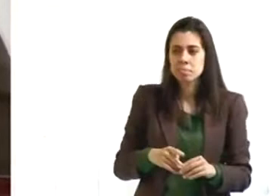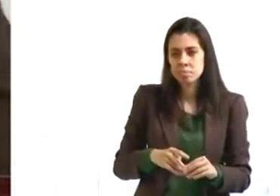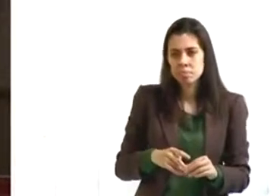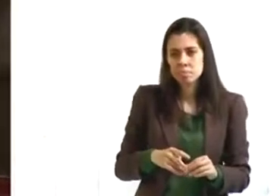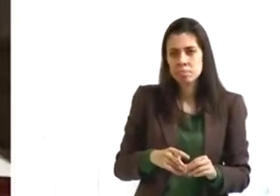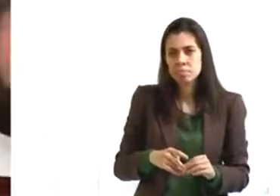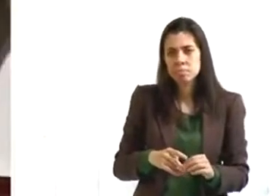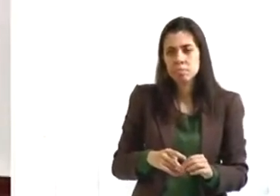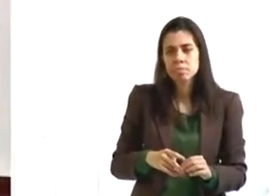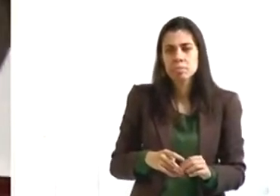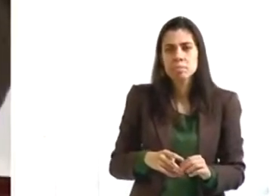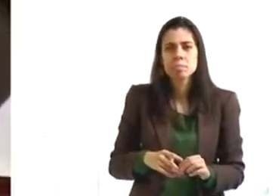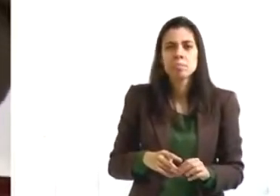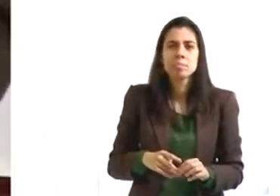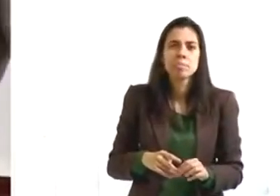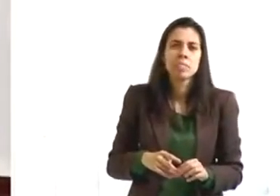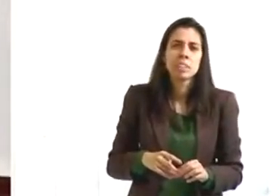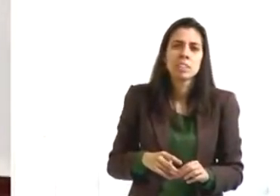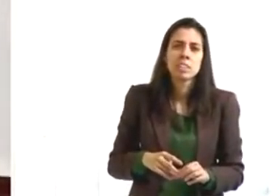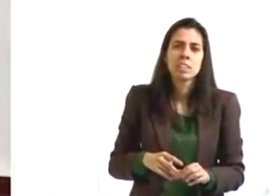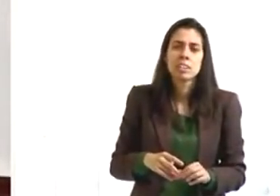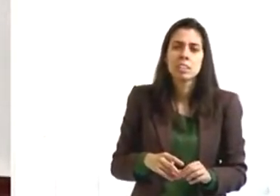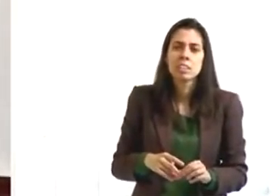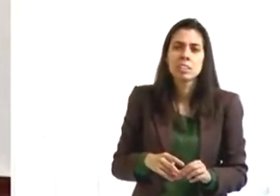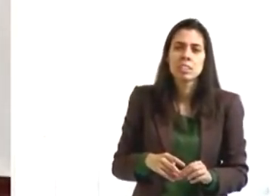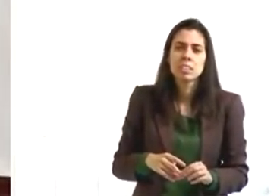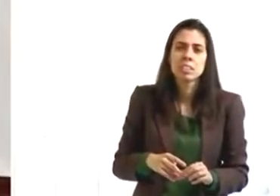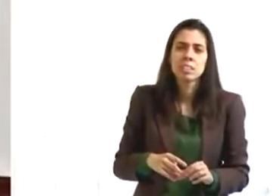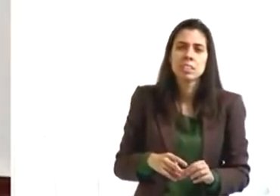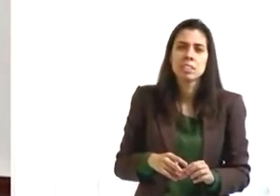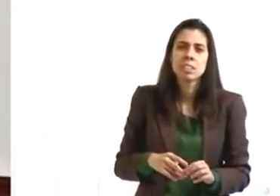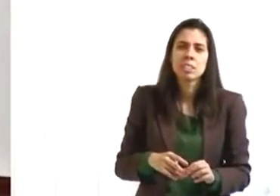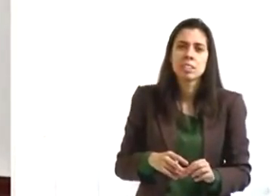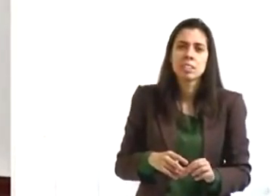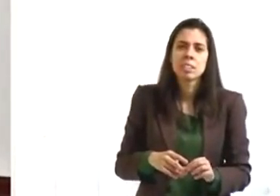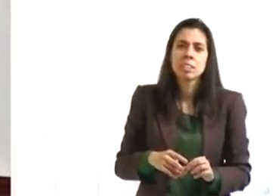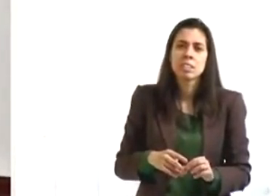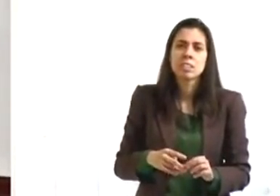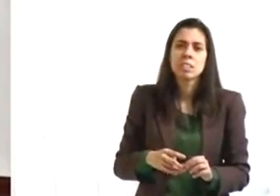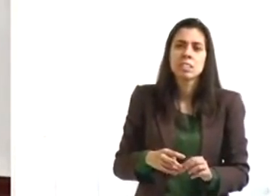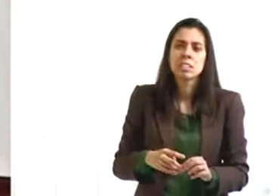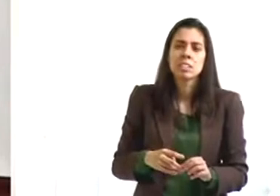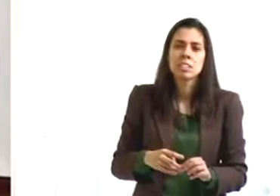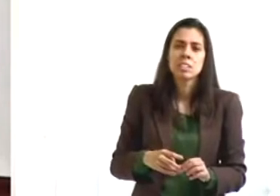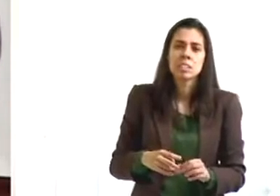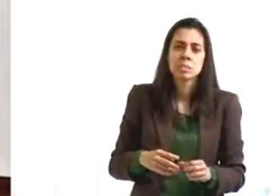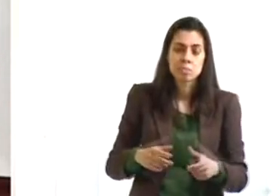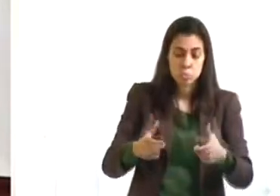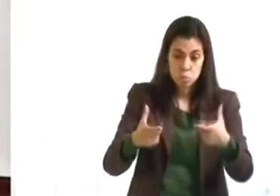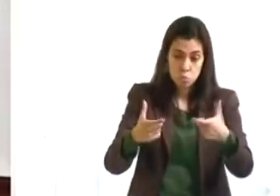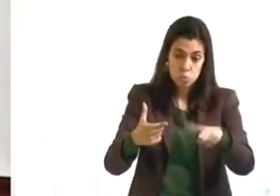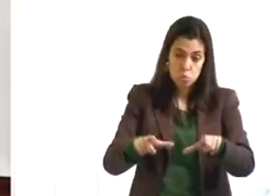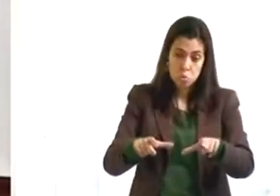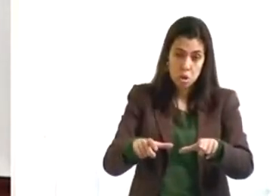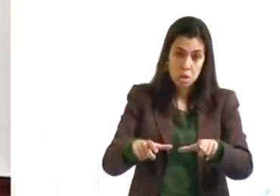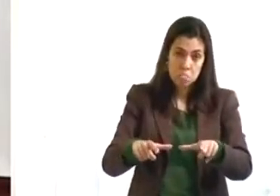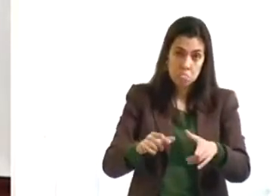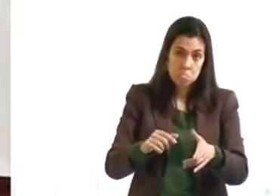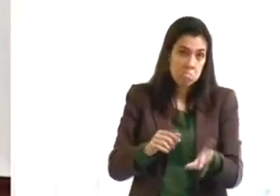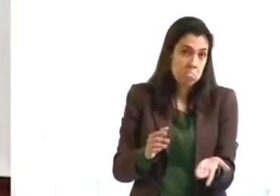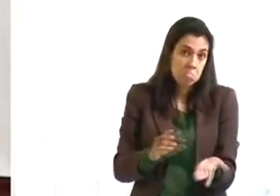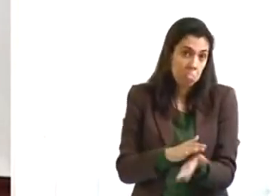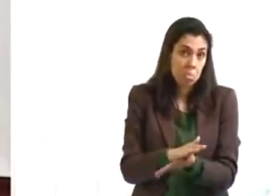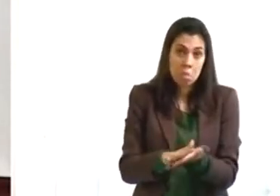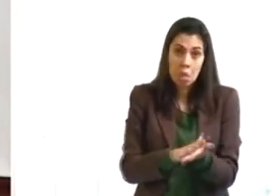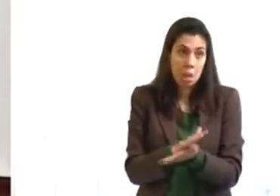pouco, o local é deserto, a região sul, uma estrada que não está mais sendo tão utilizada, porque tem uma nova estrada que